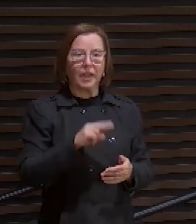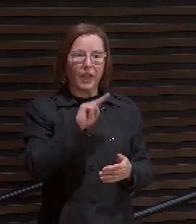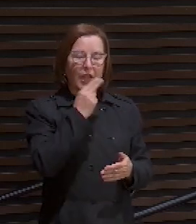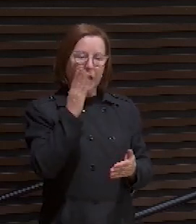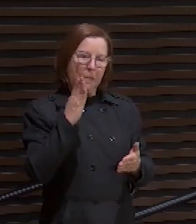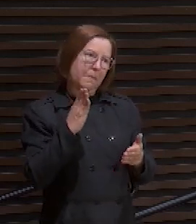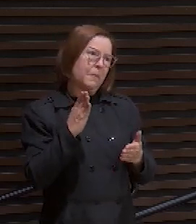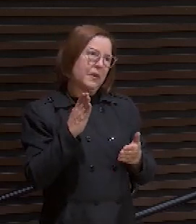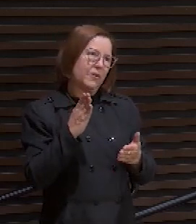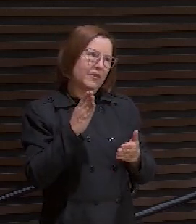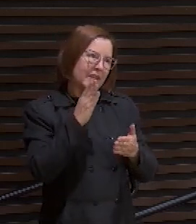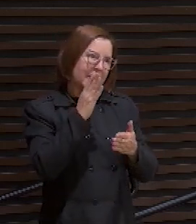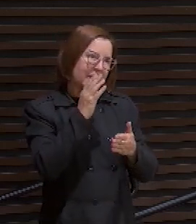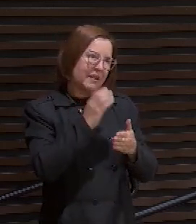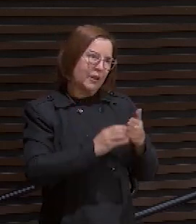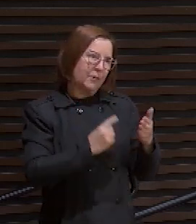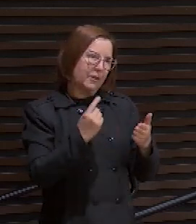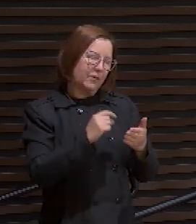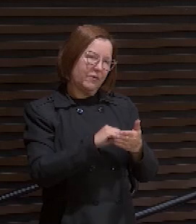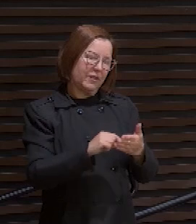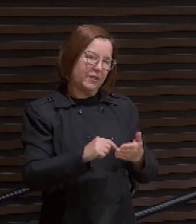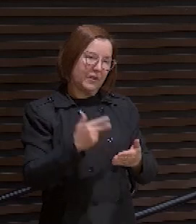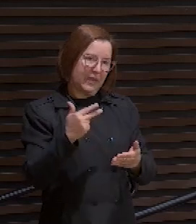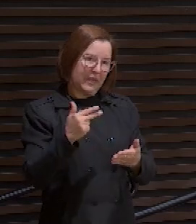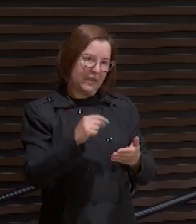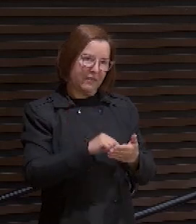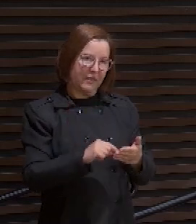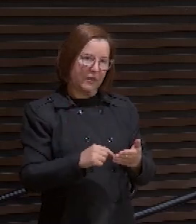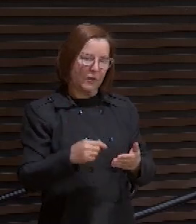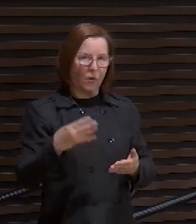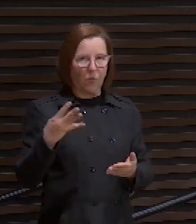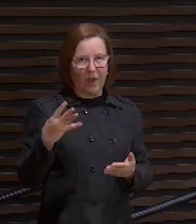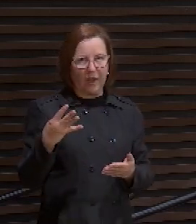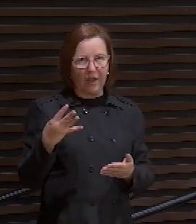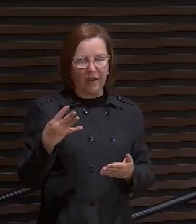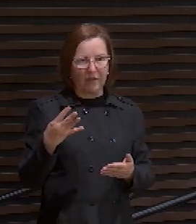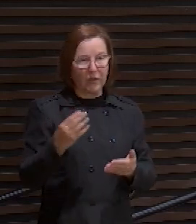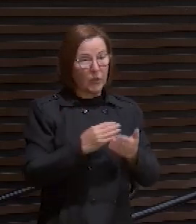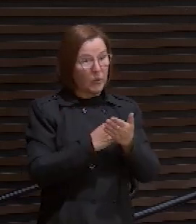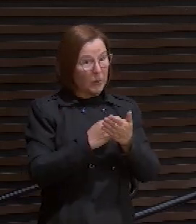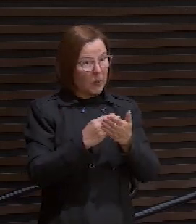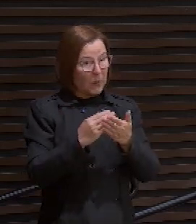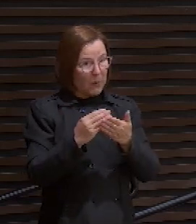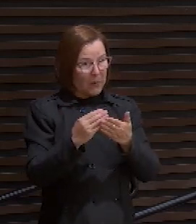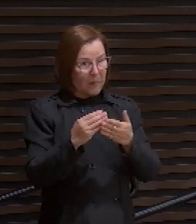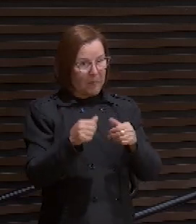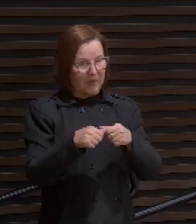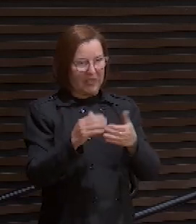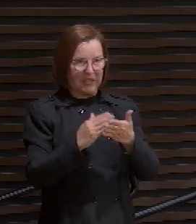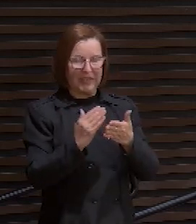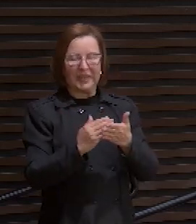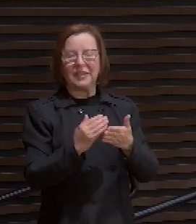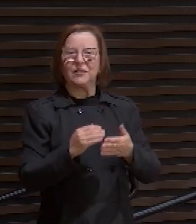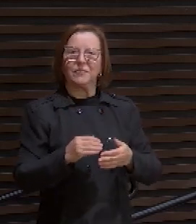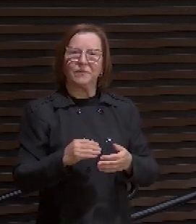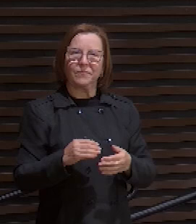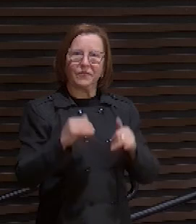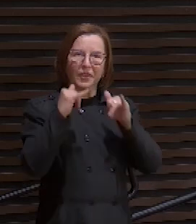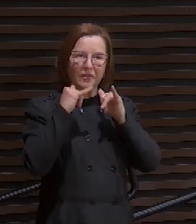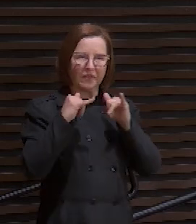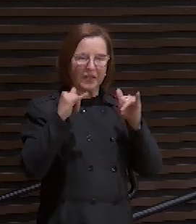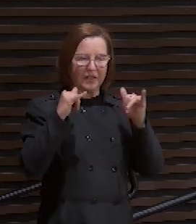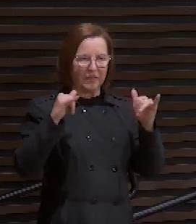4. Hebreus 1, 3 e 4. Logo no início, quando ele está dizendo ali,